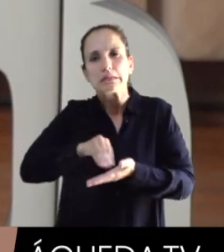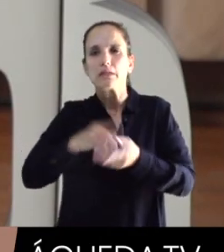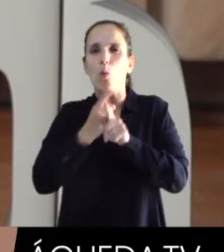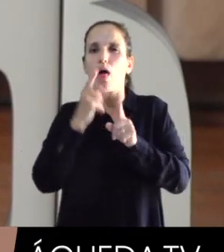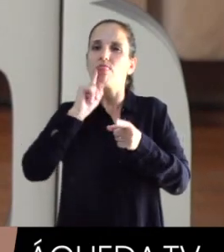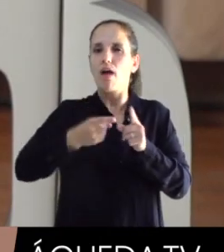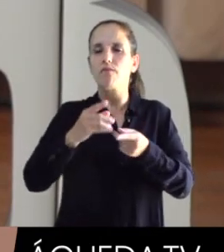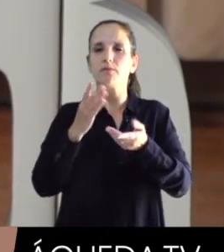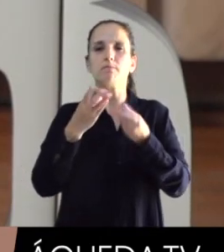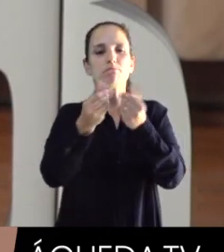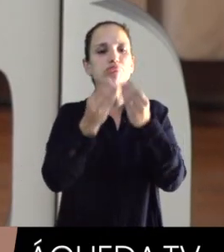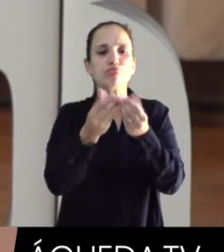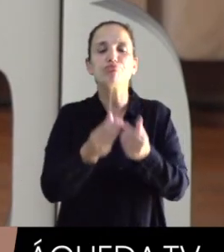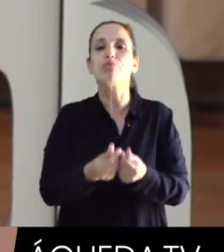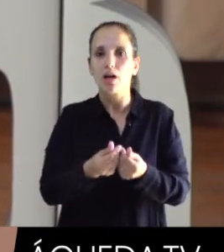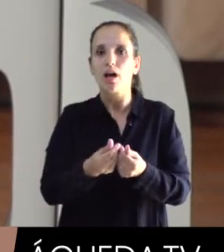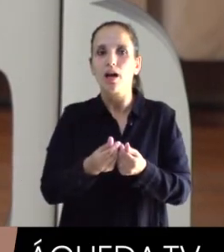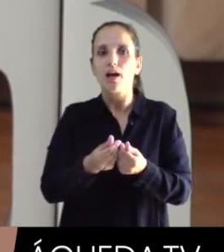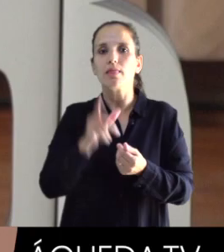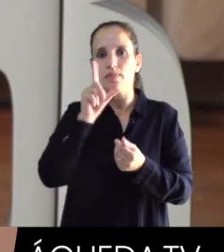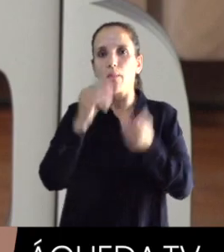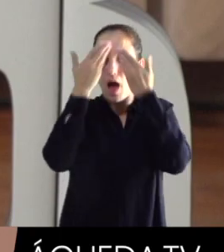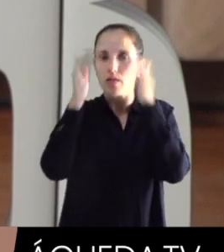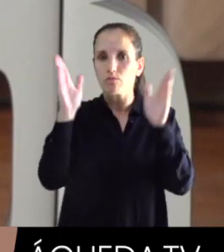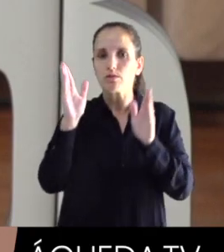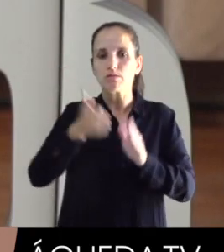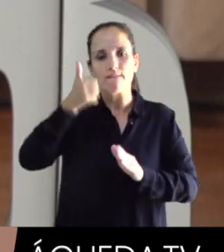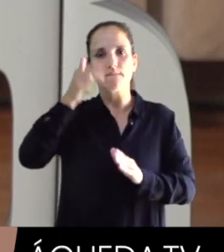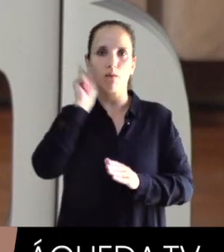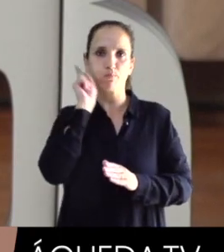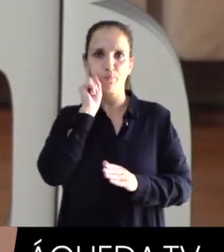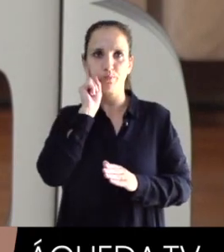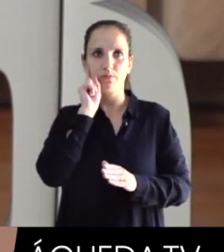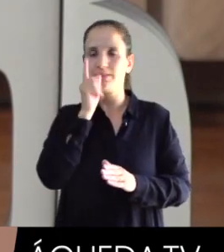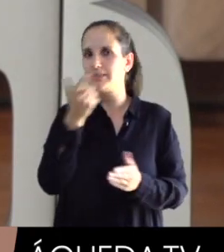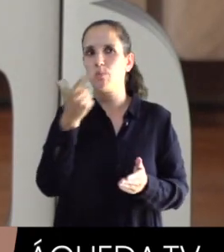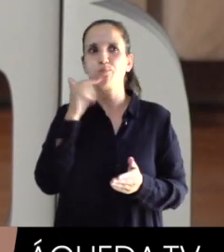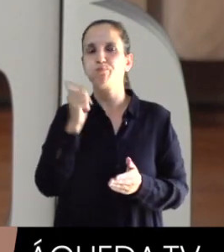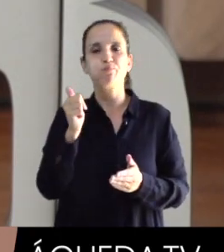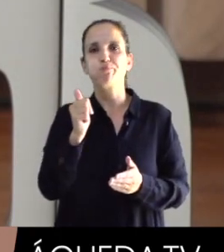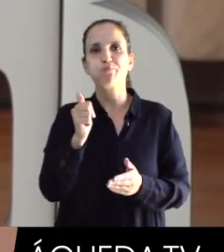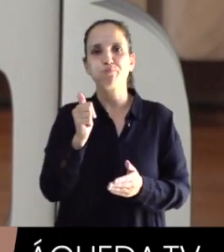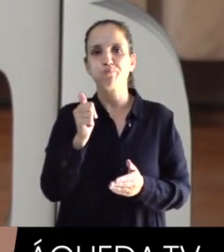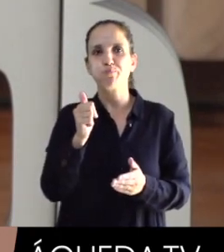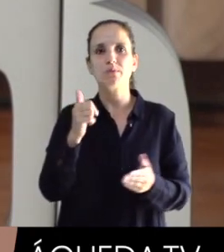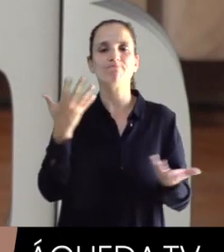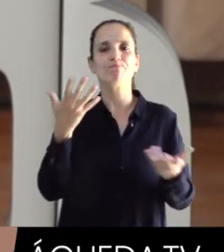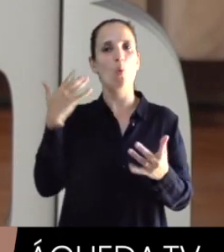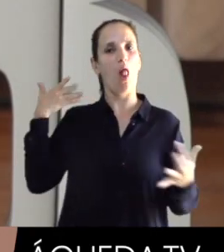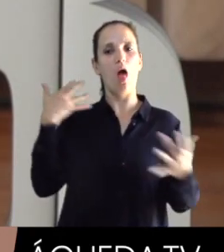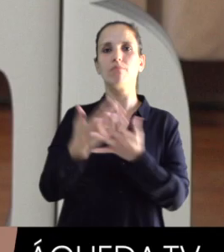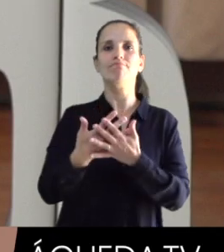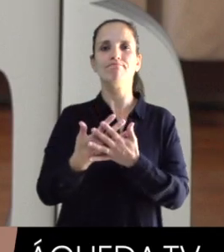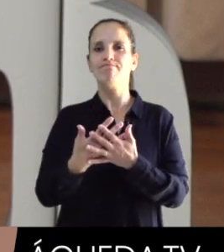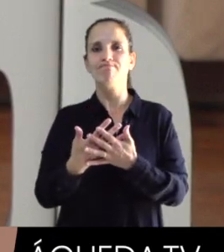que agilizar, porque senão aquilo é mal demais. E não permitirá tão cedo que se